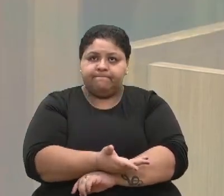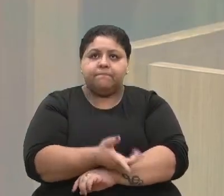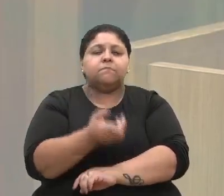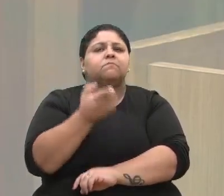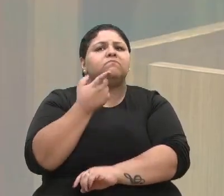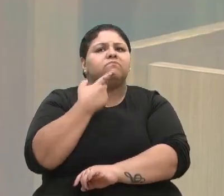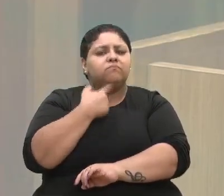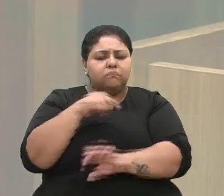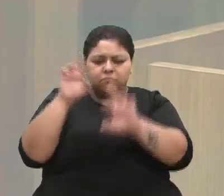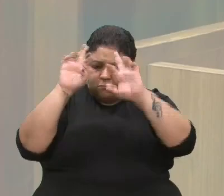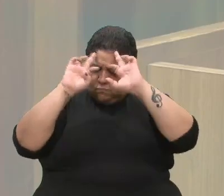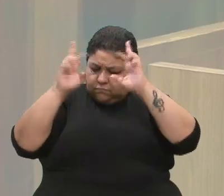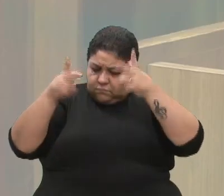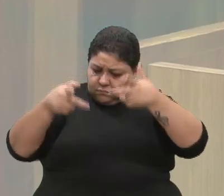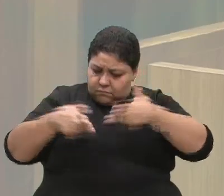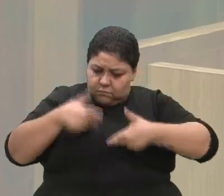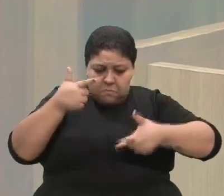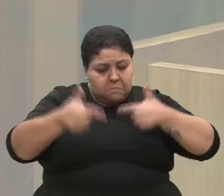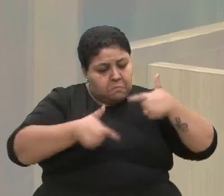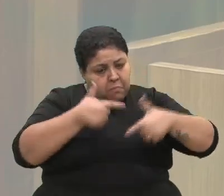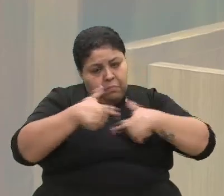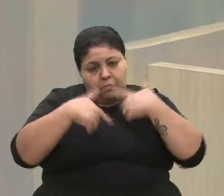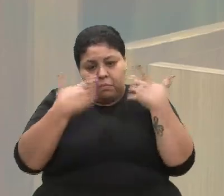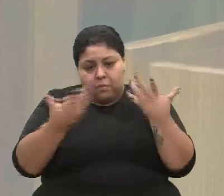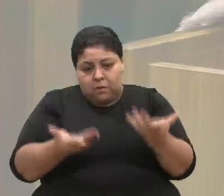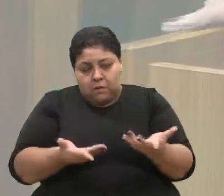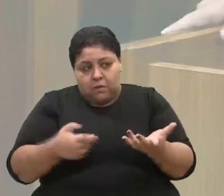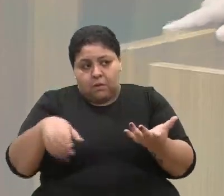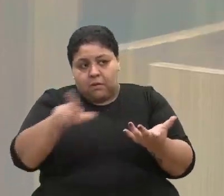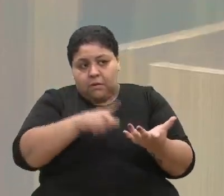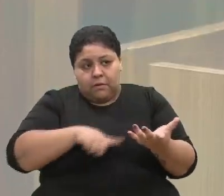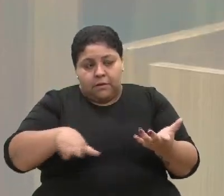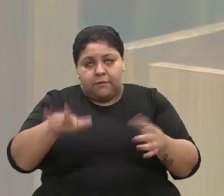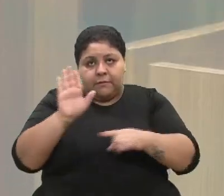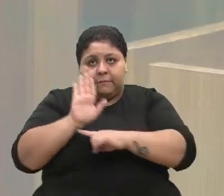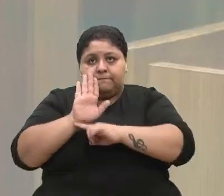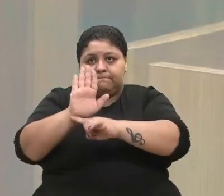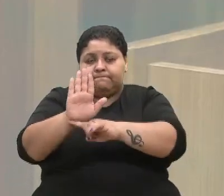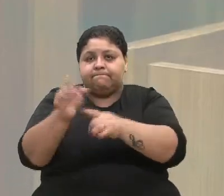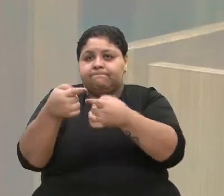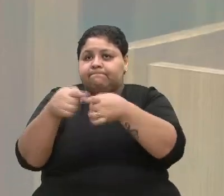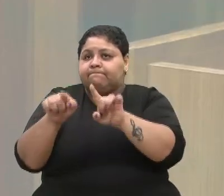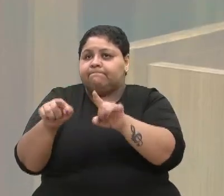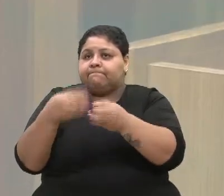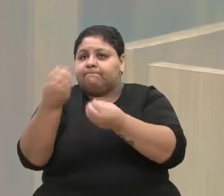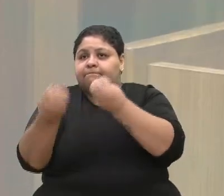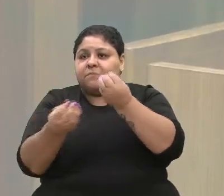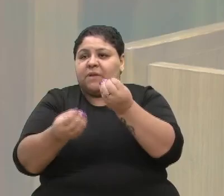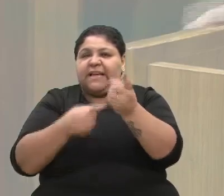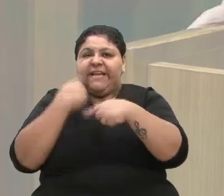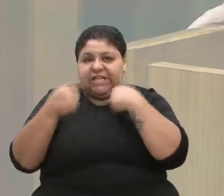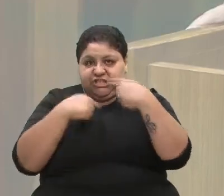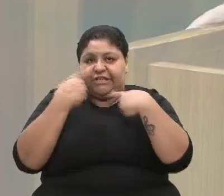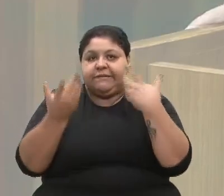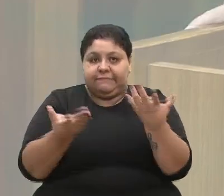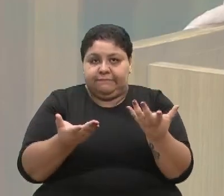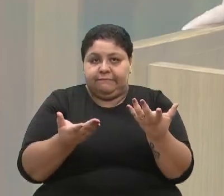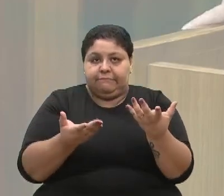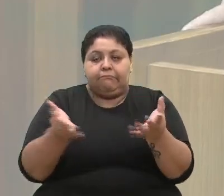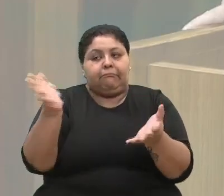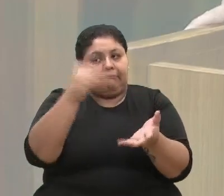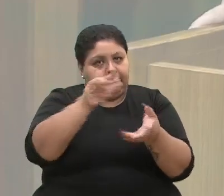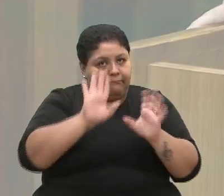bem reconhecidos pelo nosso trabalho, né? Porque a gente tenta ajudar, mas é como se fossem umas críticas. Mas vamos